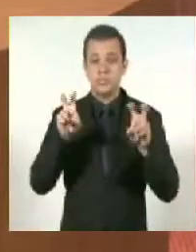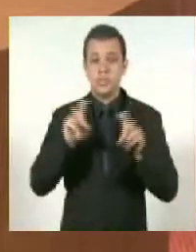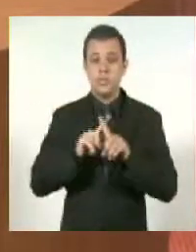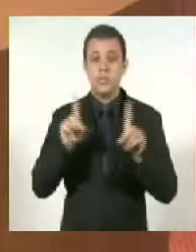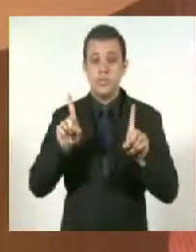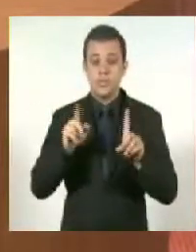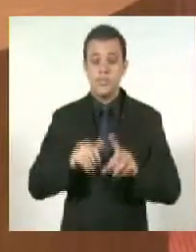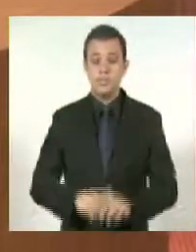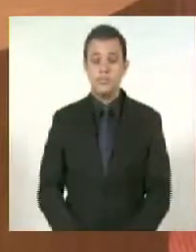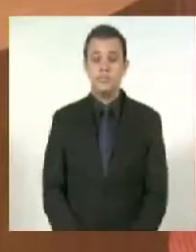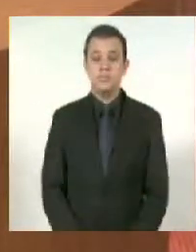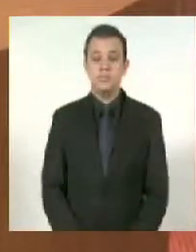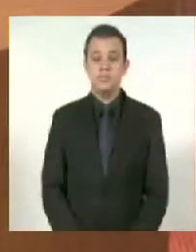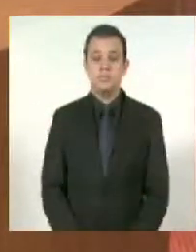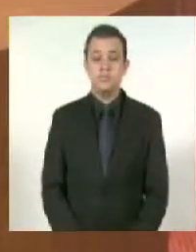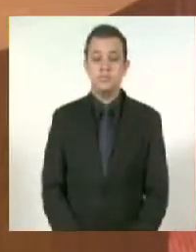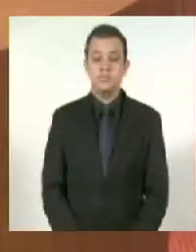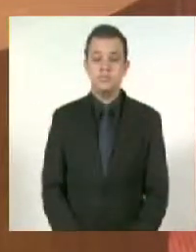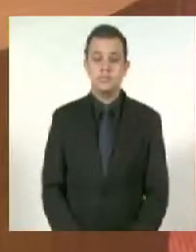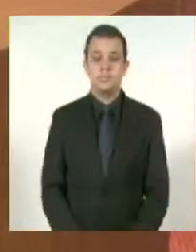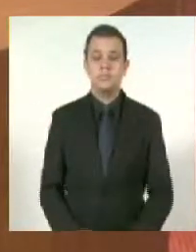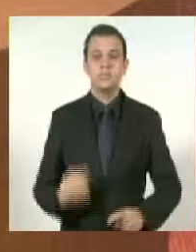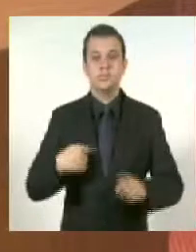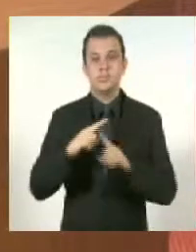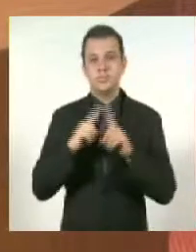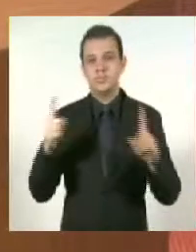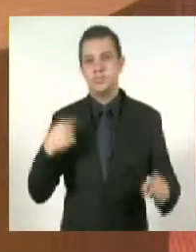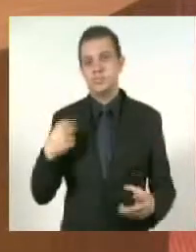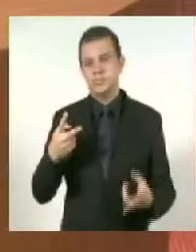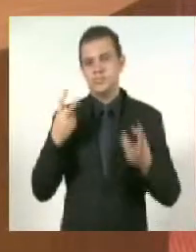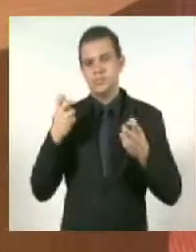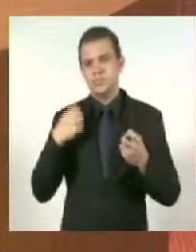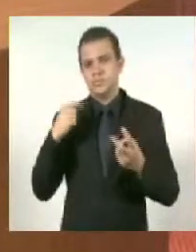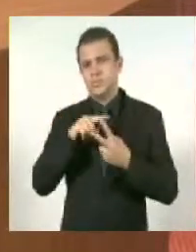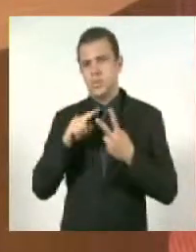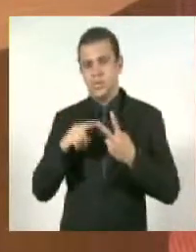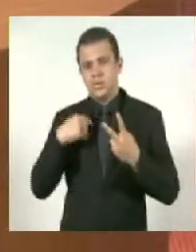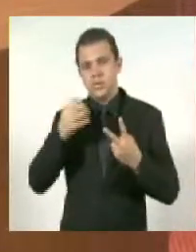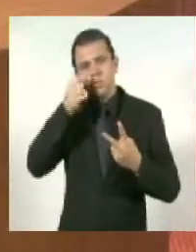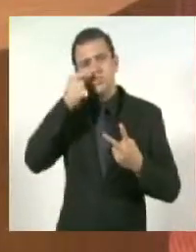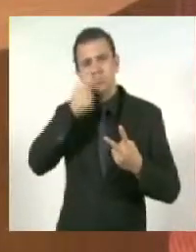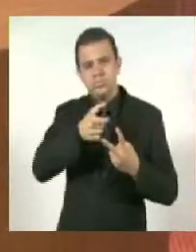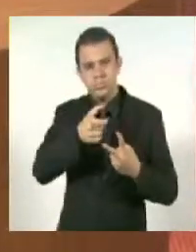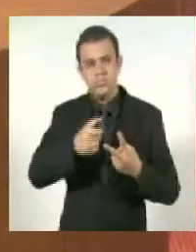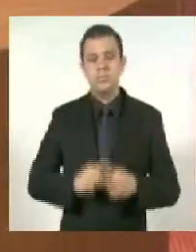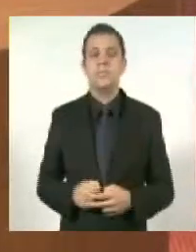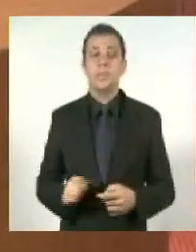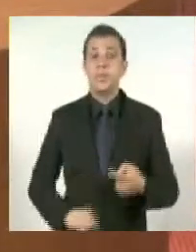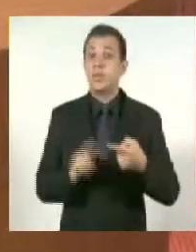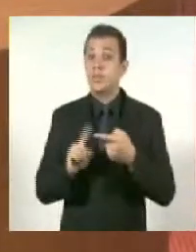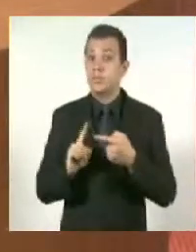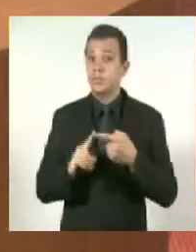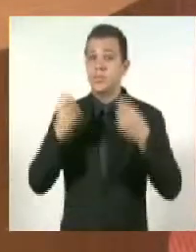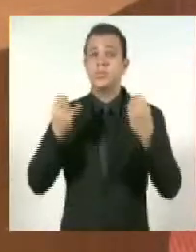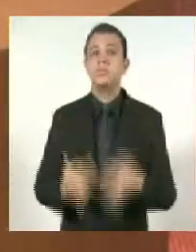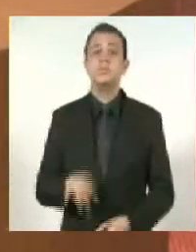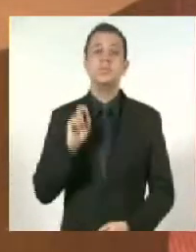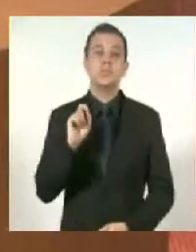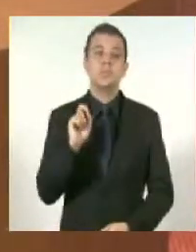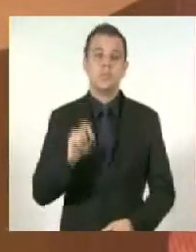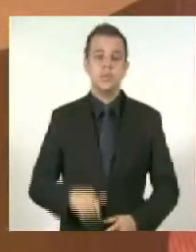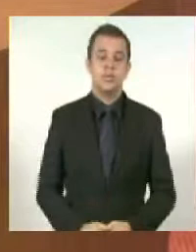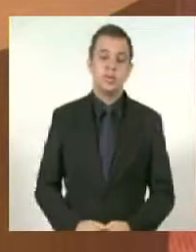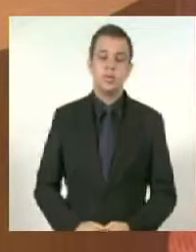Mas eu vi assim, dois aspectos que me chamaram a atenção. Primeiro é com relação